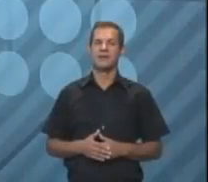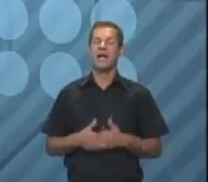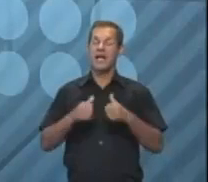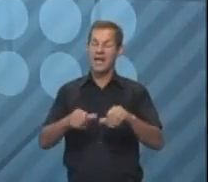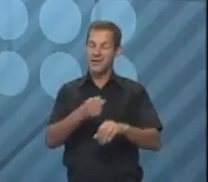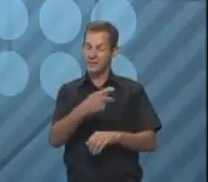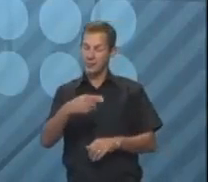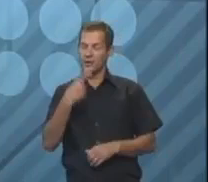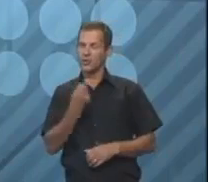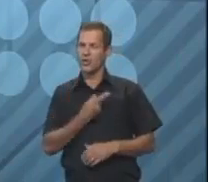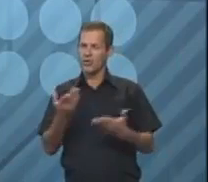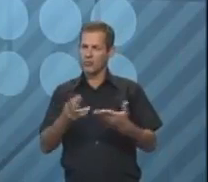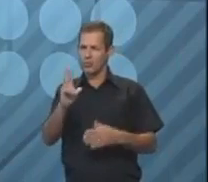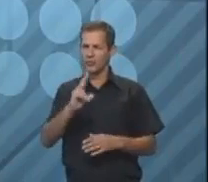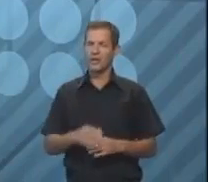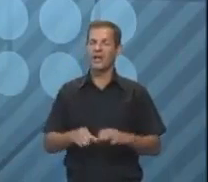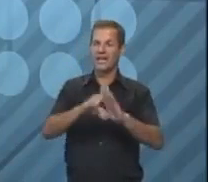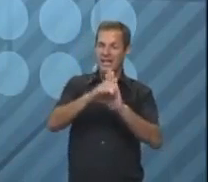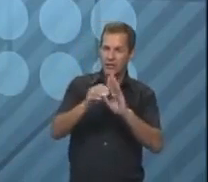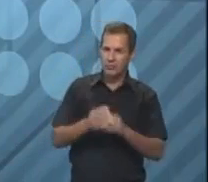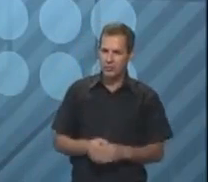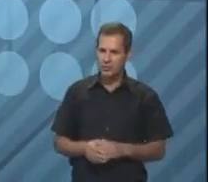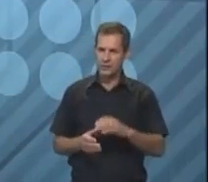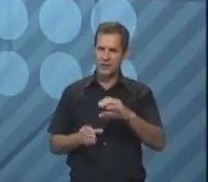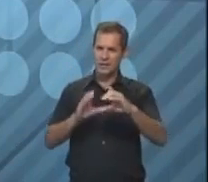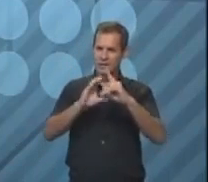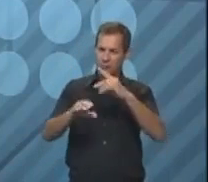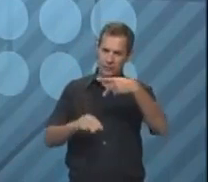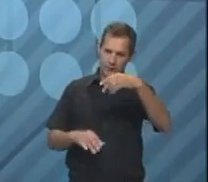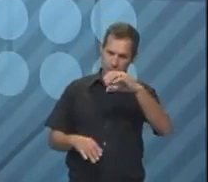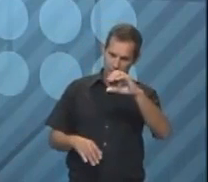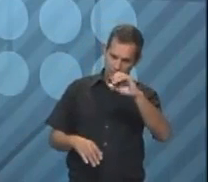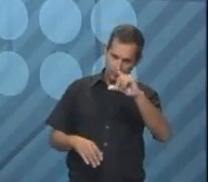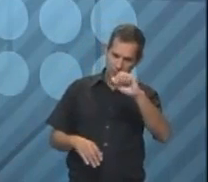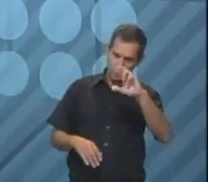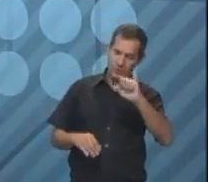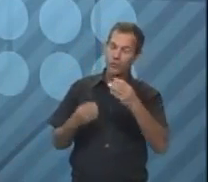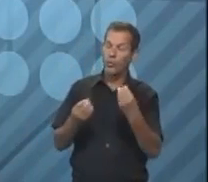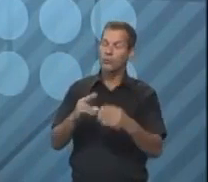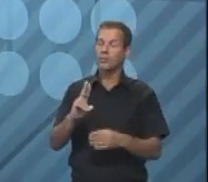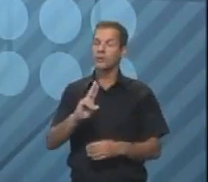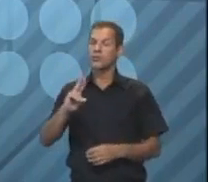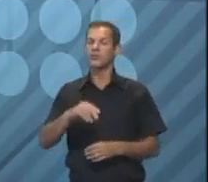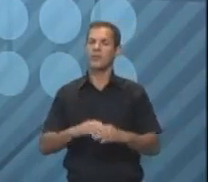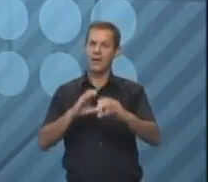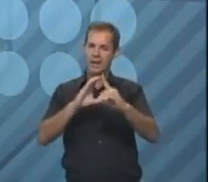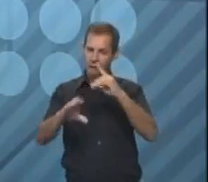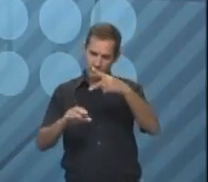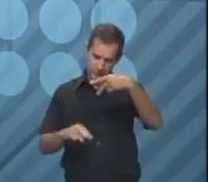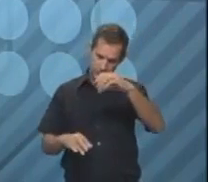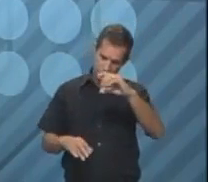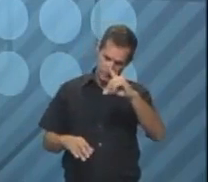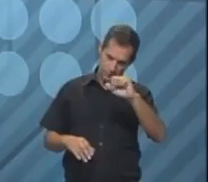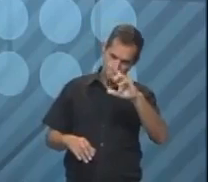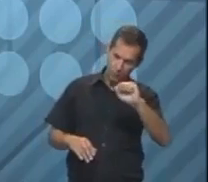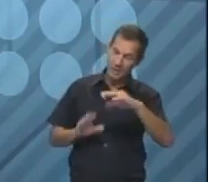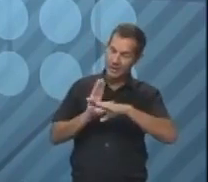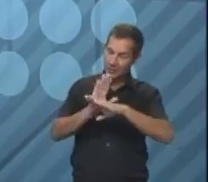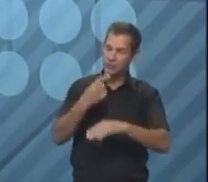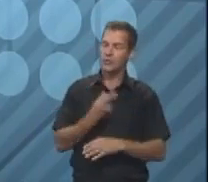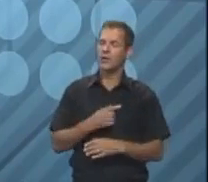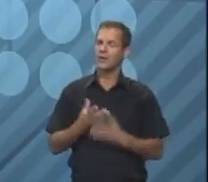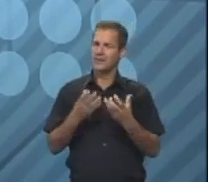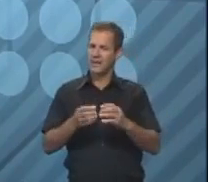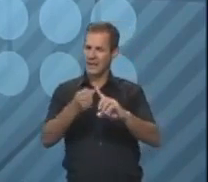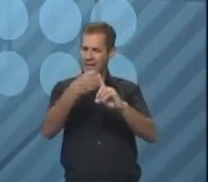Na SSP agora nós vamos utilizar o conceito de coordenadas polares. Quando que a gente utiliza isso? As coordenadas polares elas nos são úteis quando a